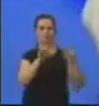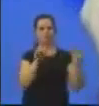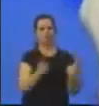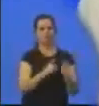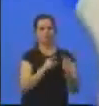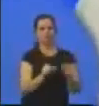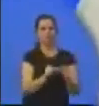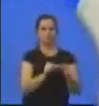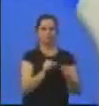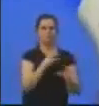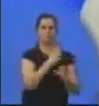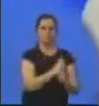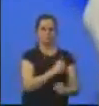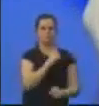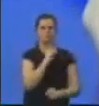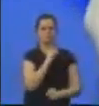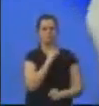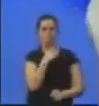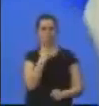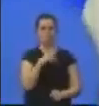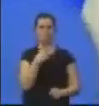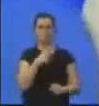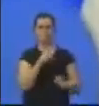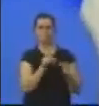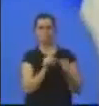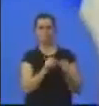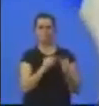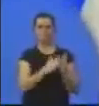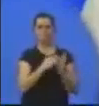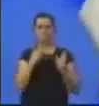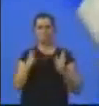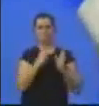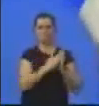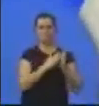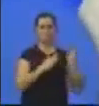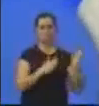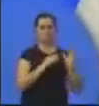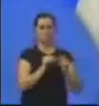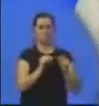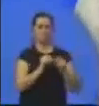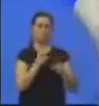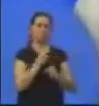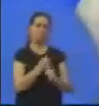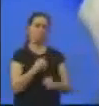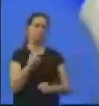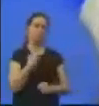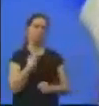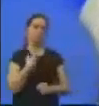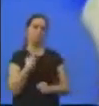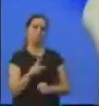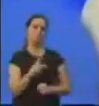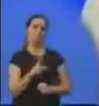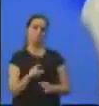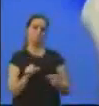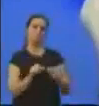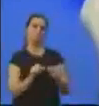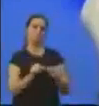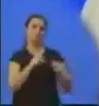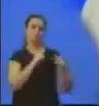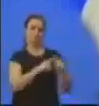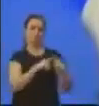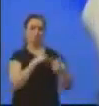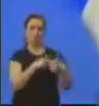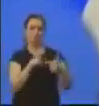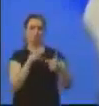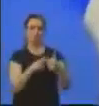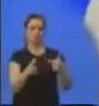o arco. Bom, como é que nós vamos driblar essa história? Como é que nós vamos produzir esses valores? Eu tenho que colocar multiplicação e